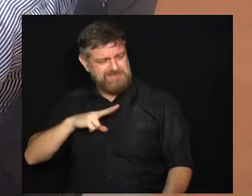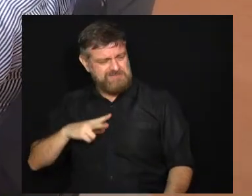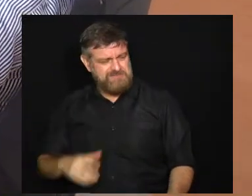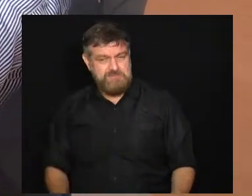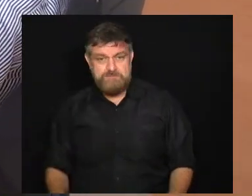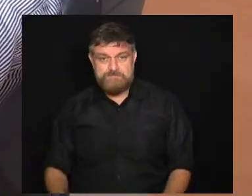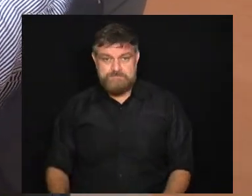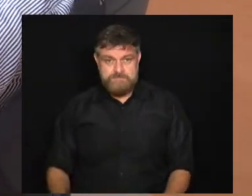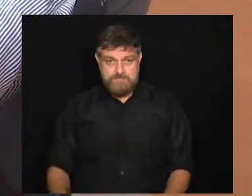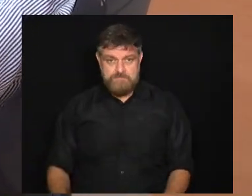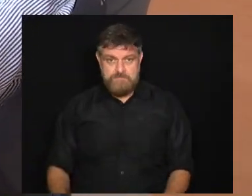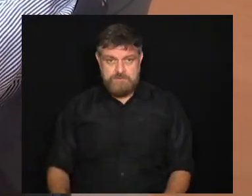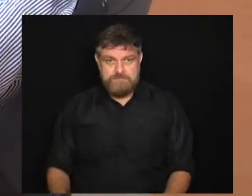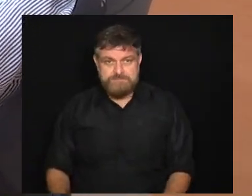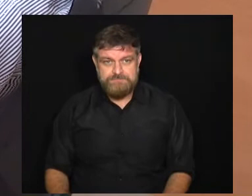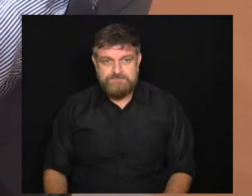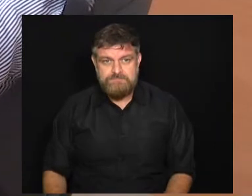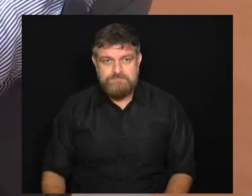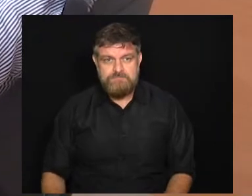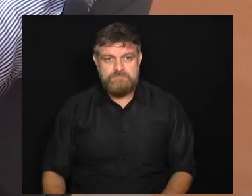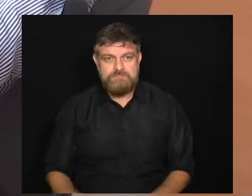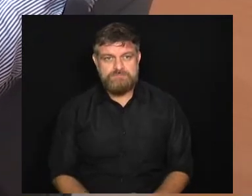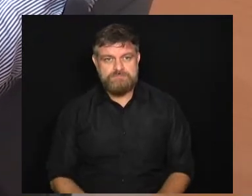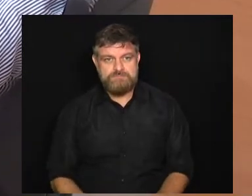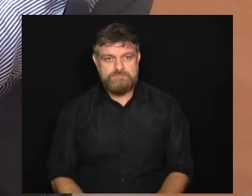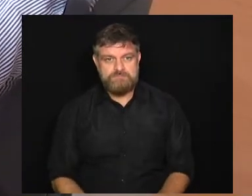merece. Tá? Pois não.